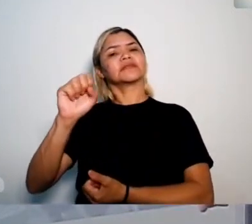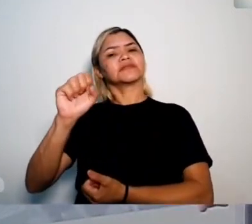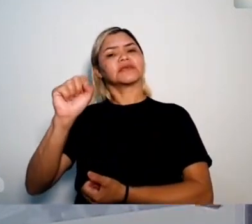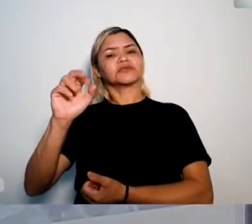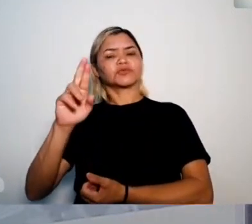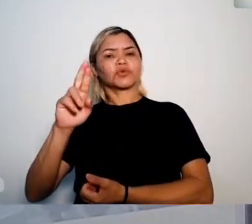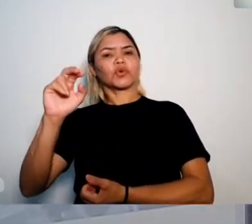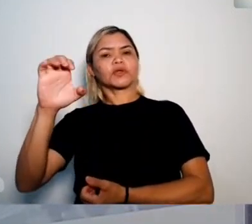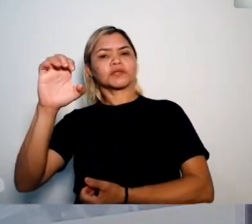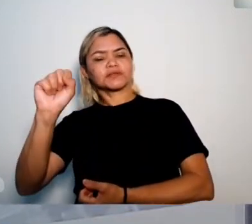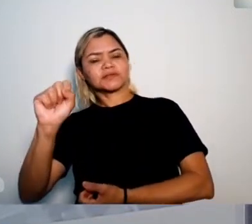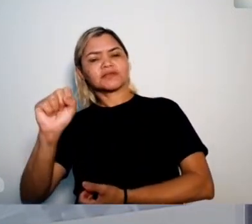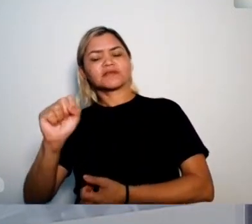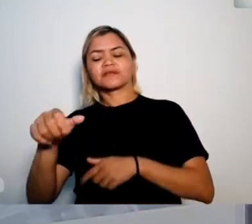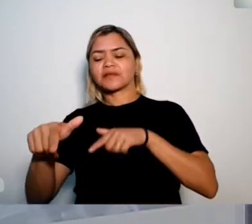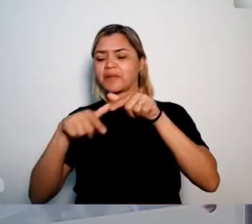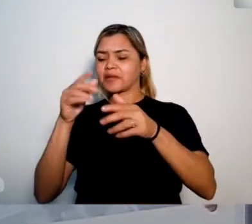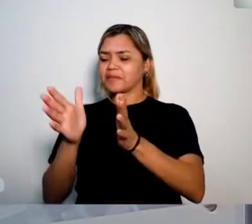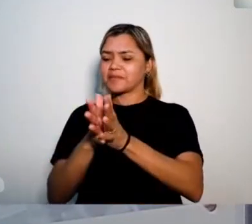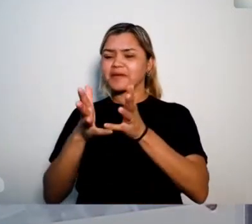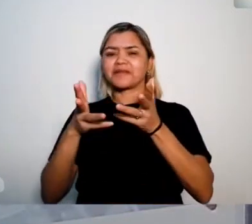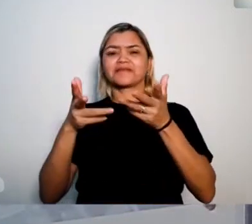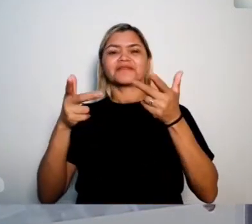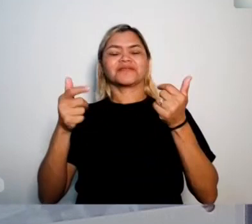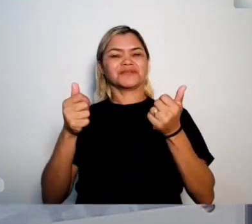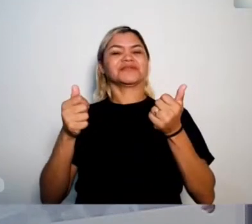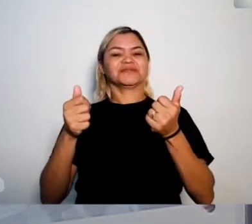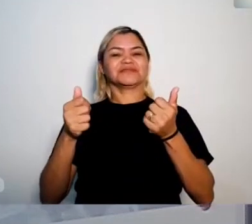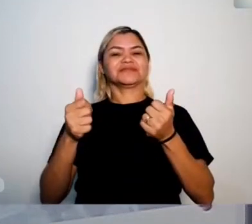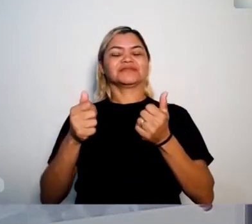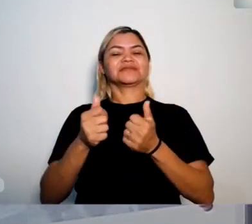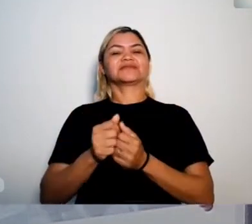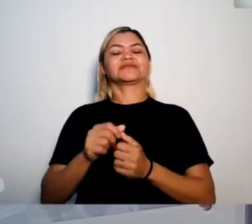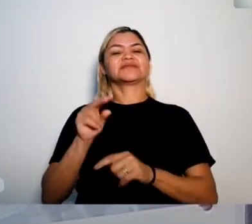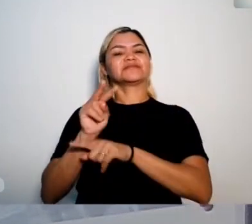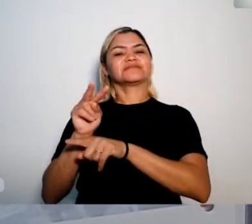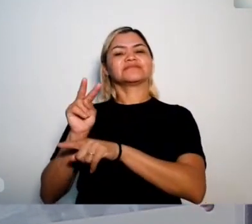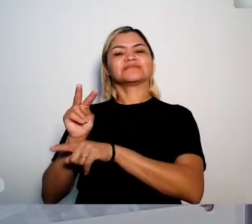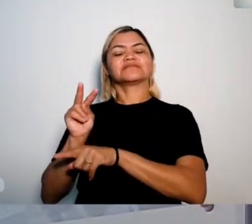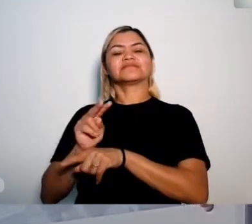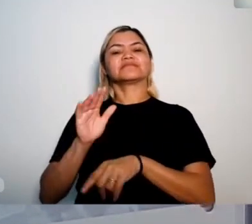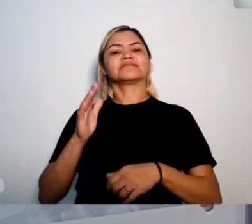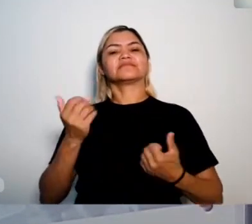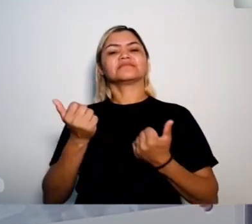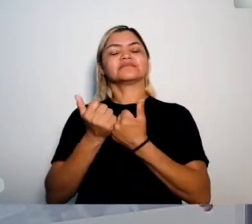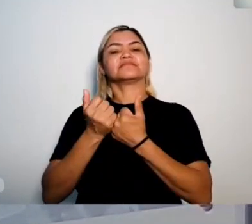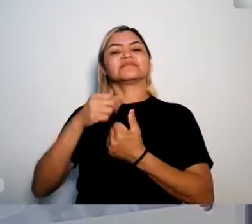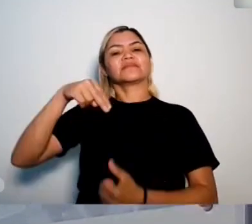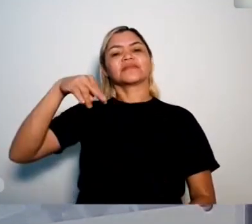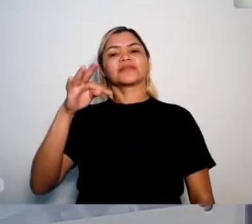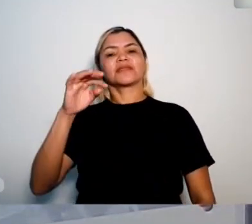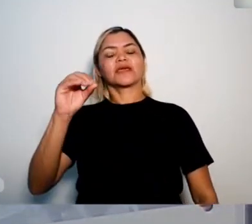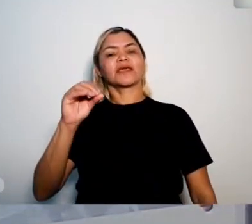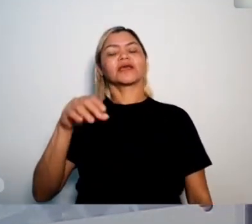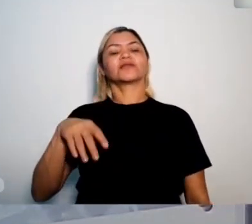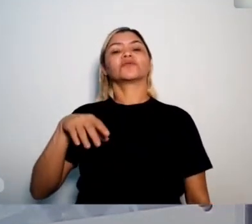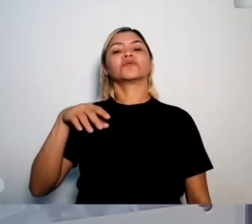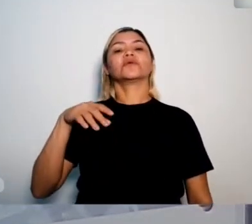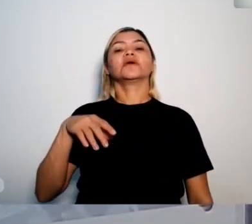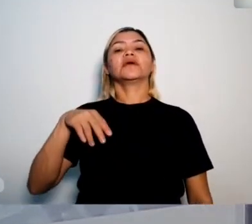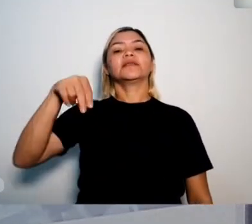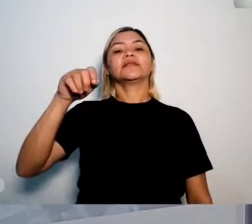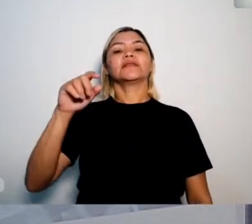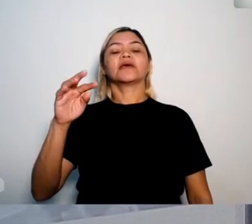trabalho maravilhoso, assessorando os vereadores, Dr. Neto Batista, Dr. Ezio Fusco,